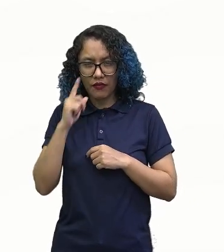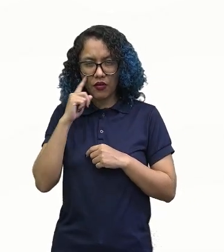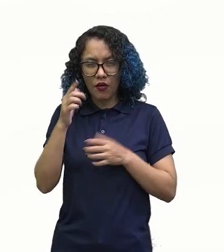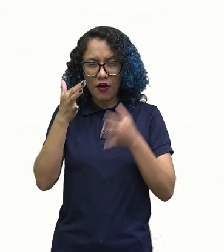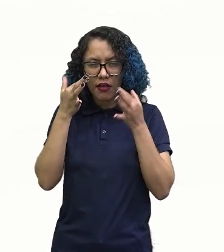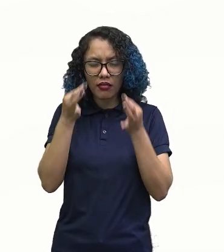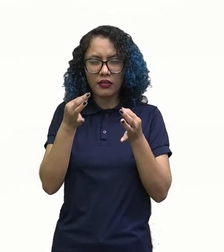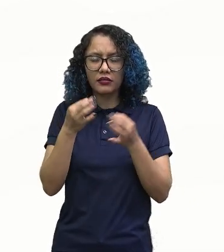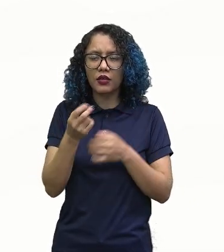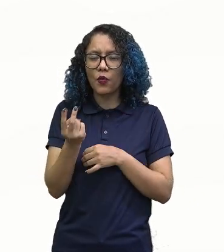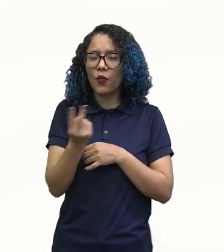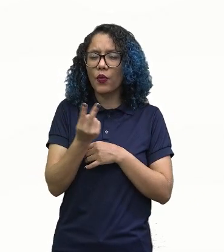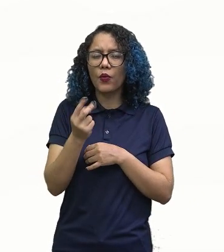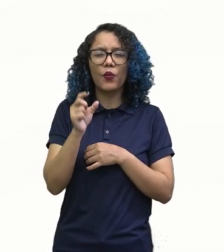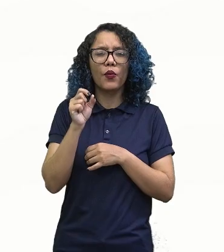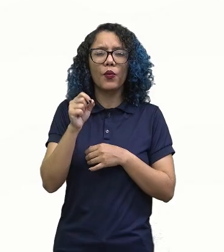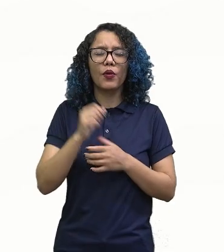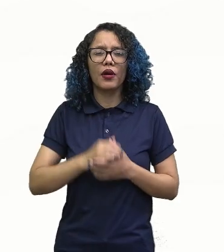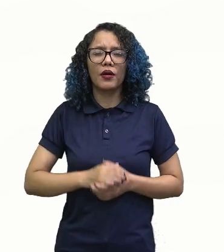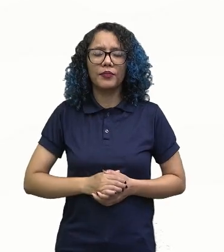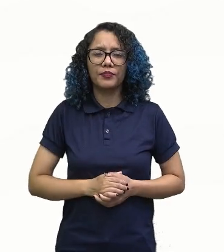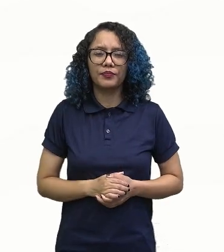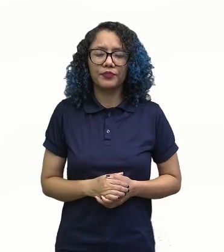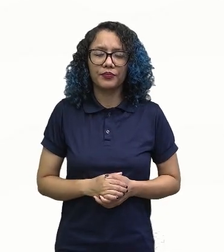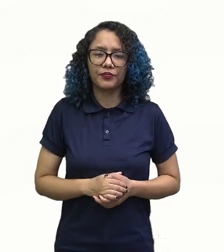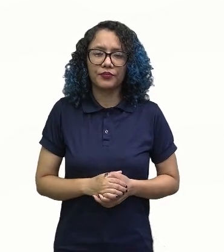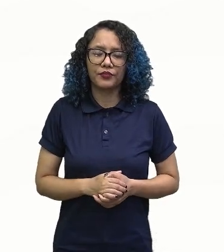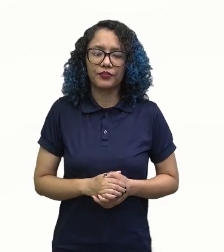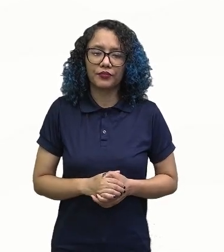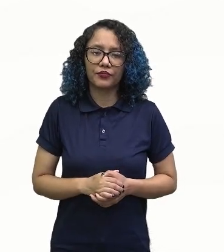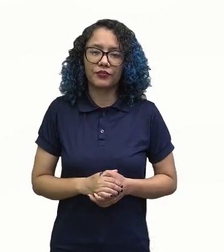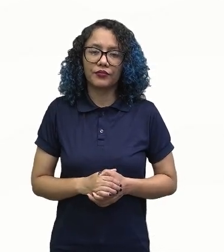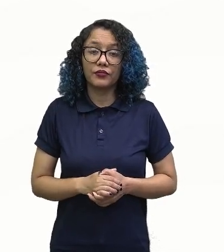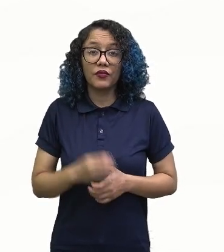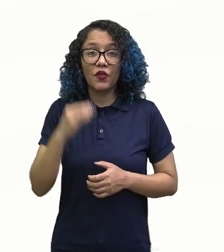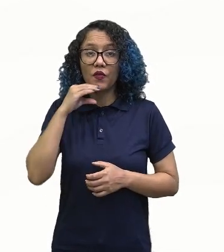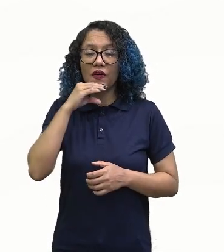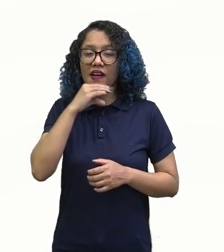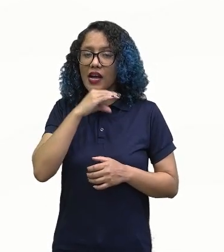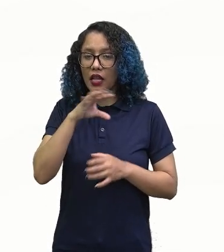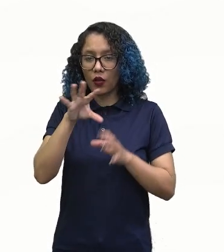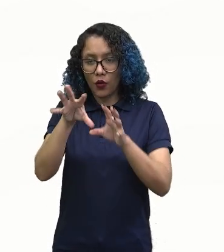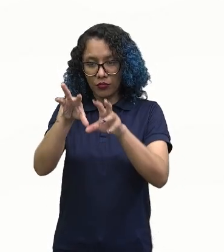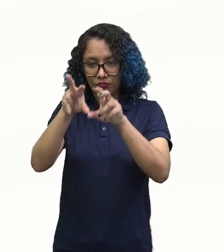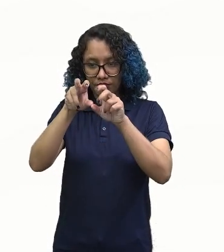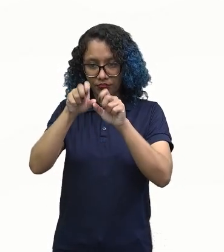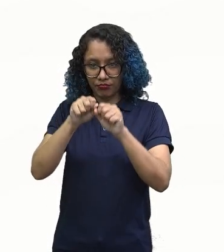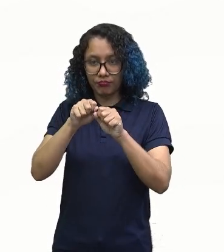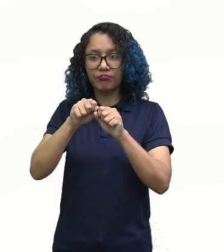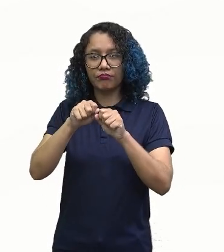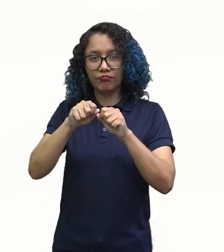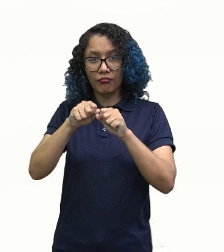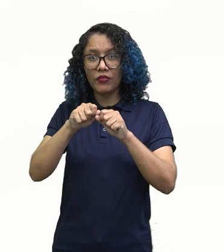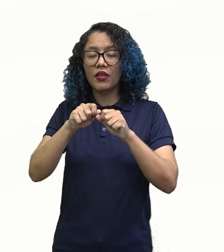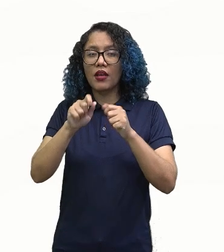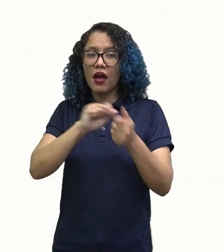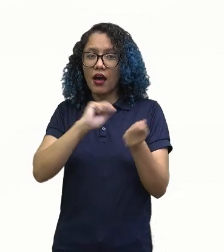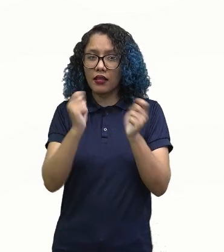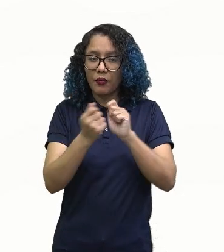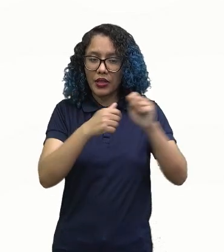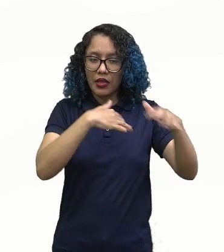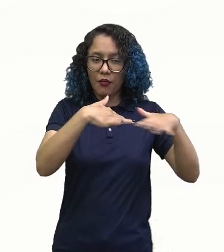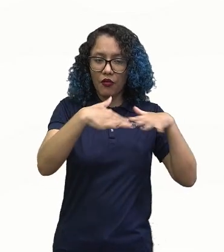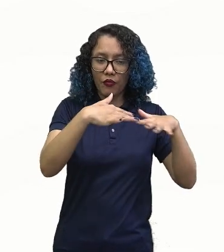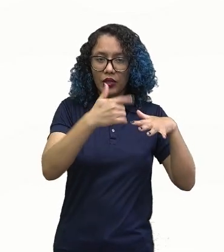máquinas, elas recebem calor, transformam uma parte em trabalho e outra parte é rejeitada. Essa aqui,